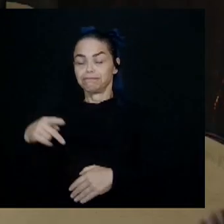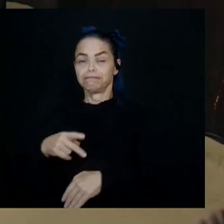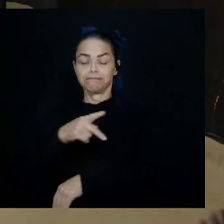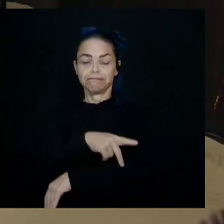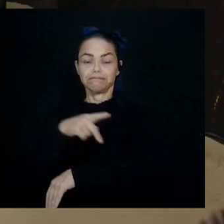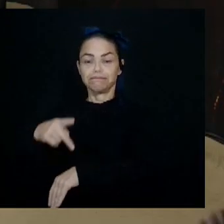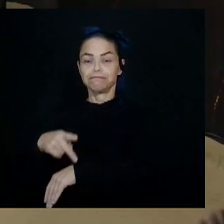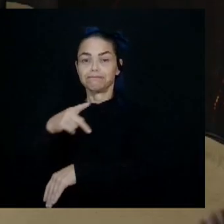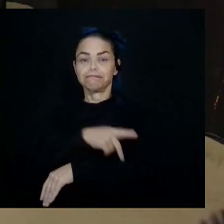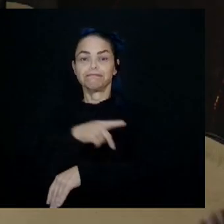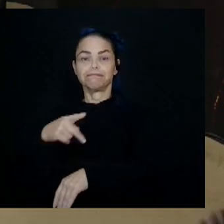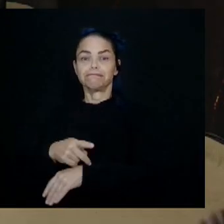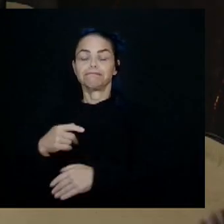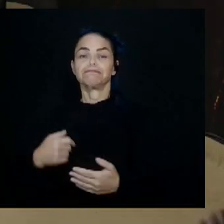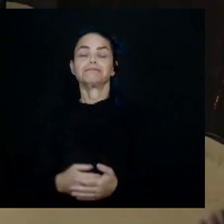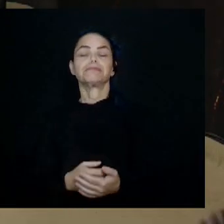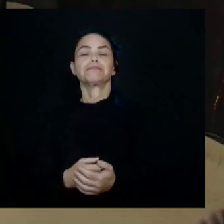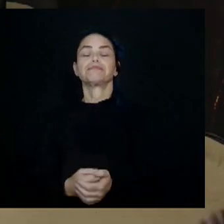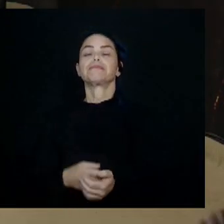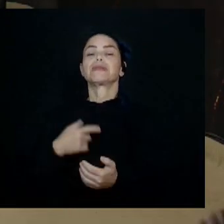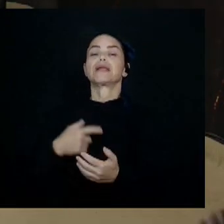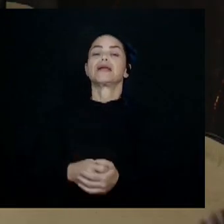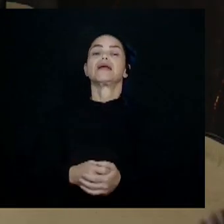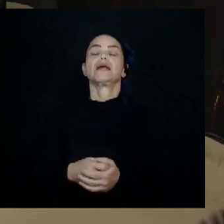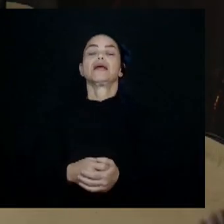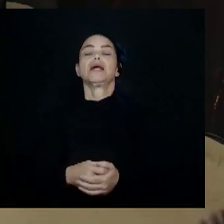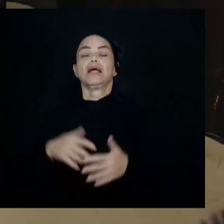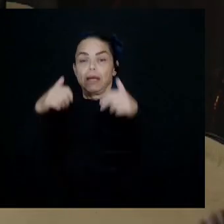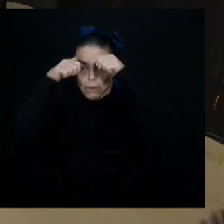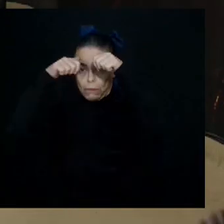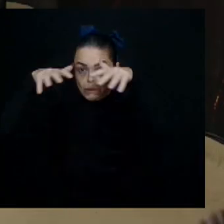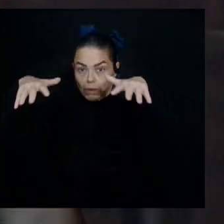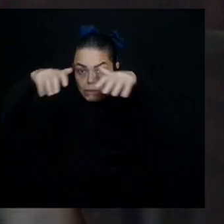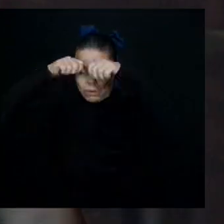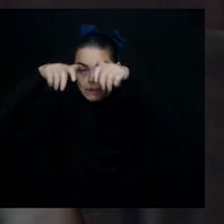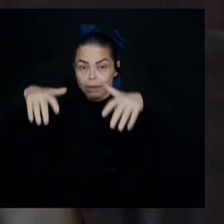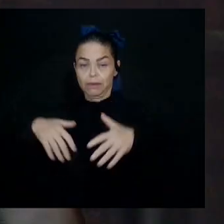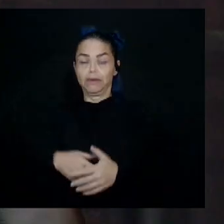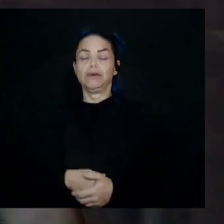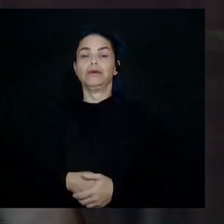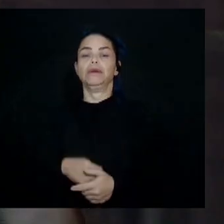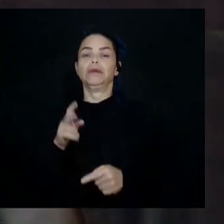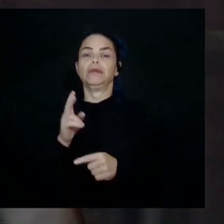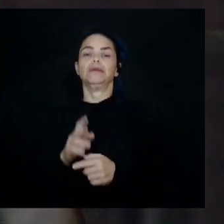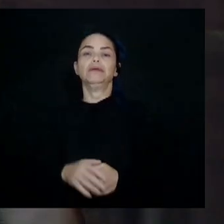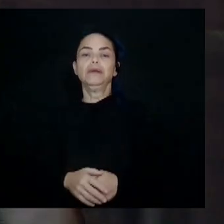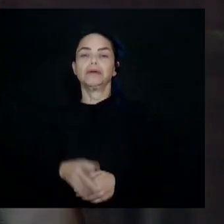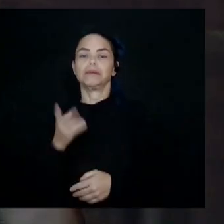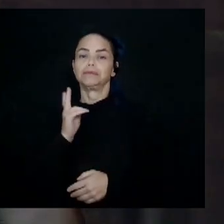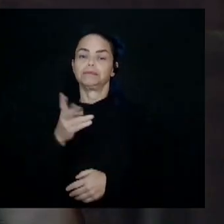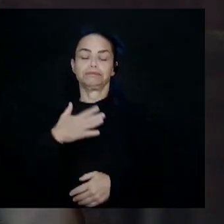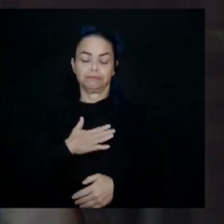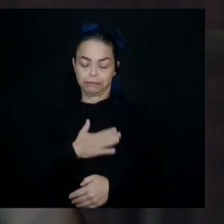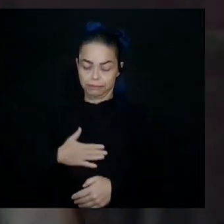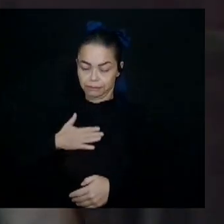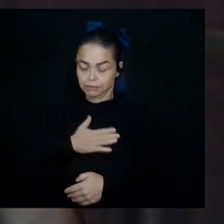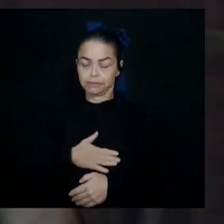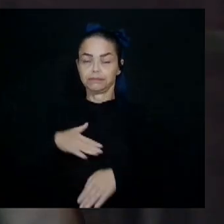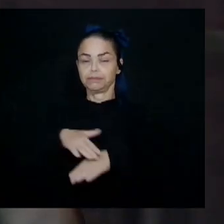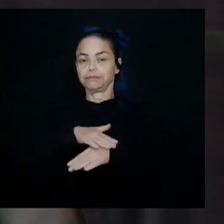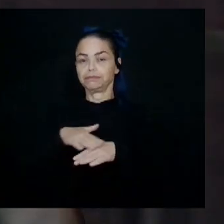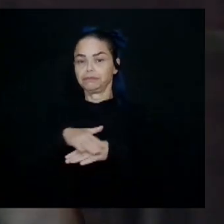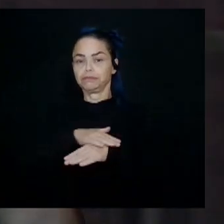muito bem-vinda, bom dia. Obrigada pela sua presença mais uma vez. Eu que agradeço, é sempre um prazer estar aqui para conversar sobre assuntos